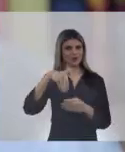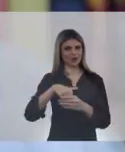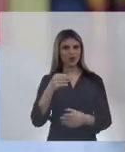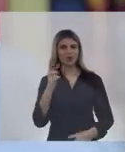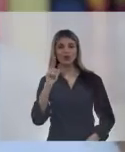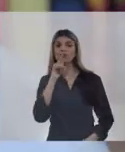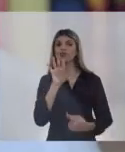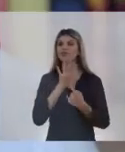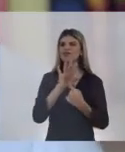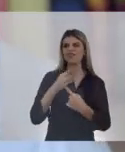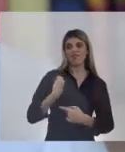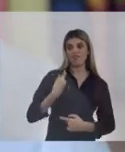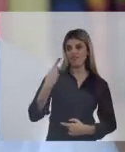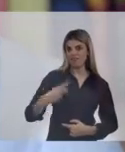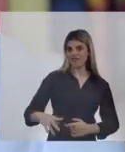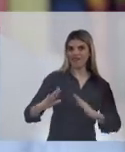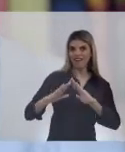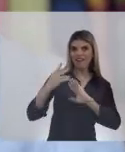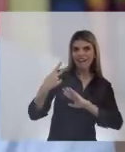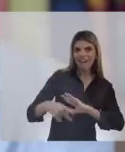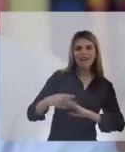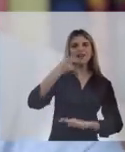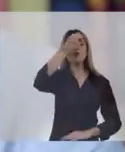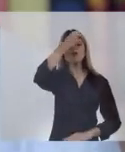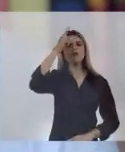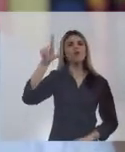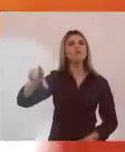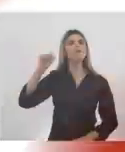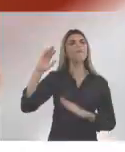mentiras? Vamos juntos para a vitória. A verdade